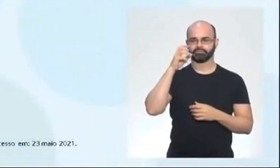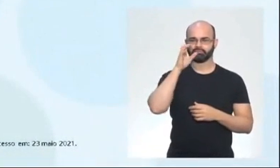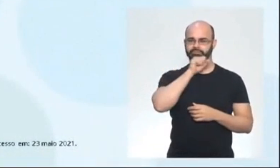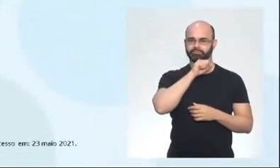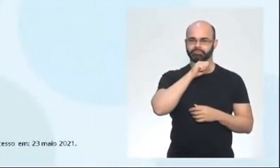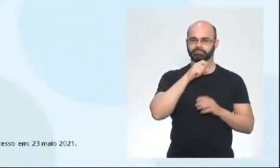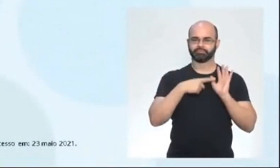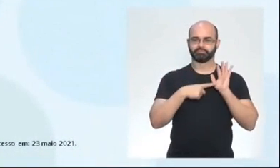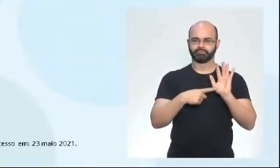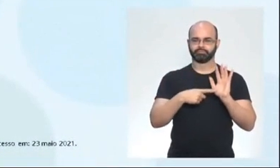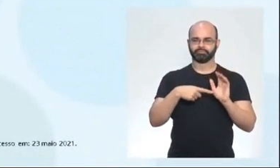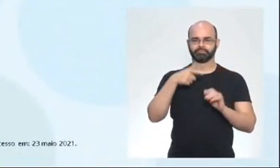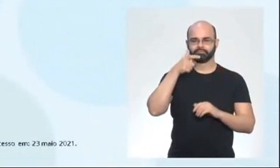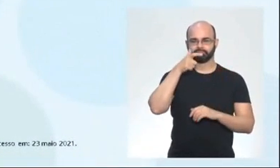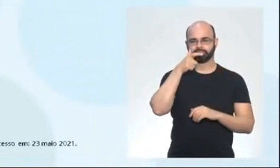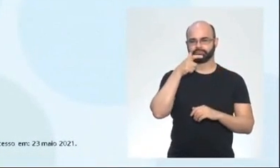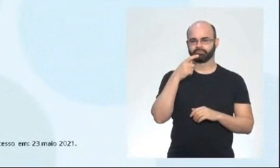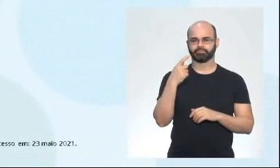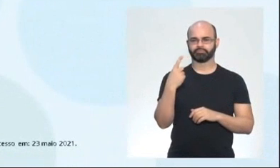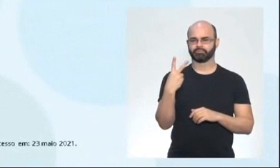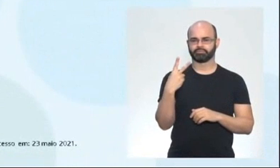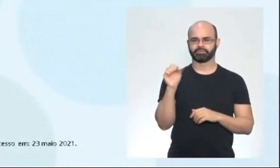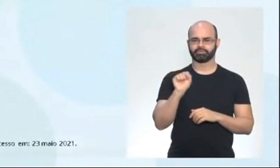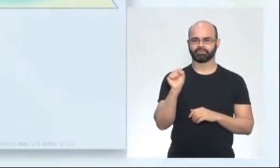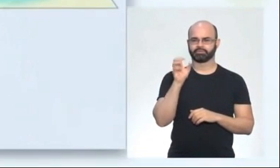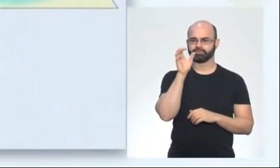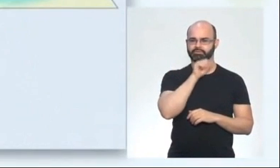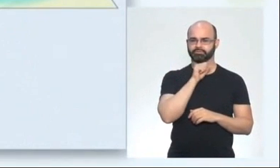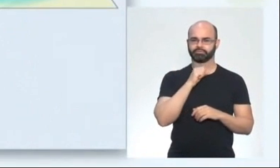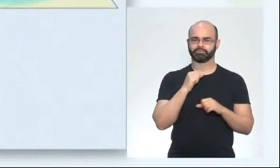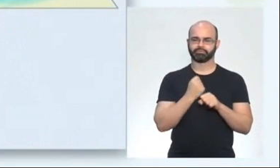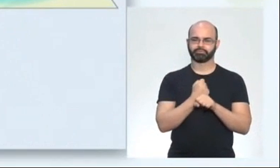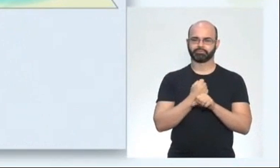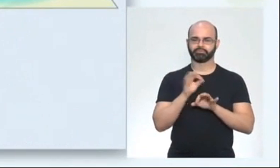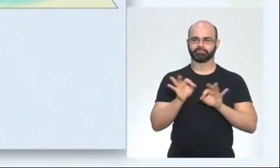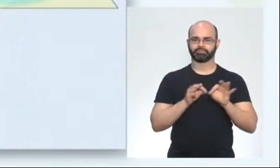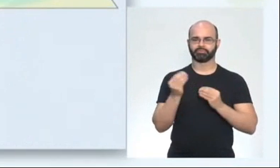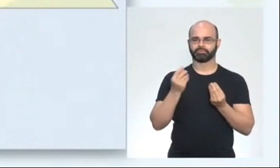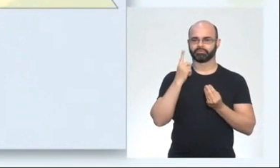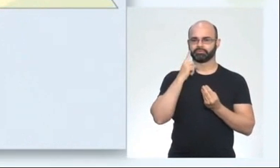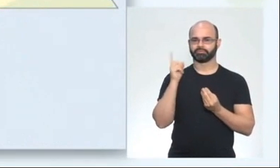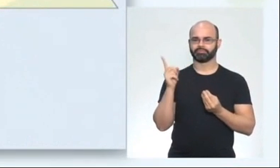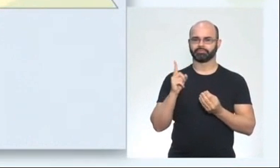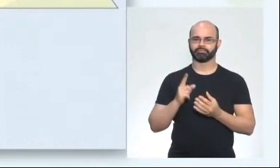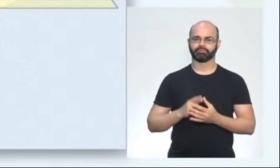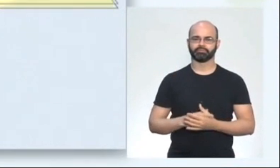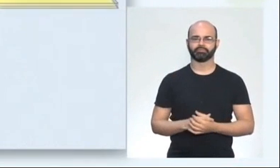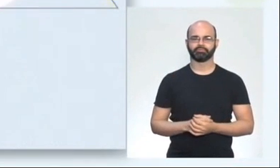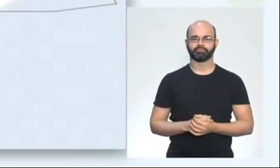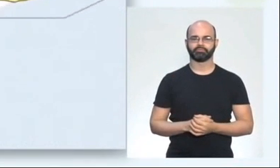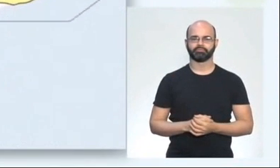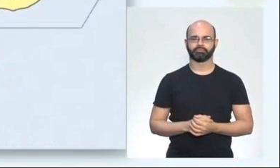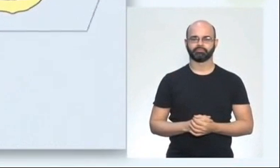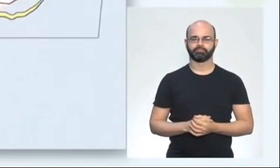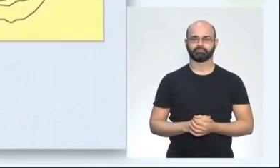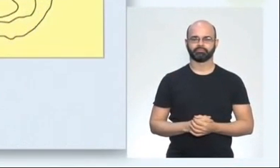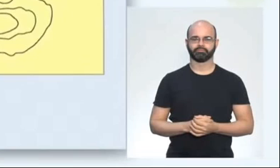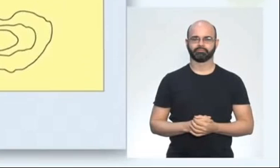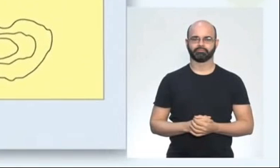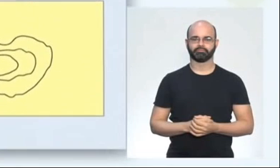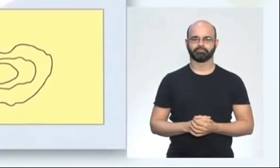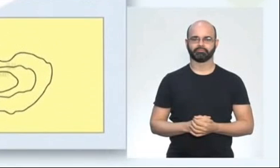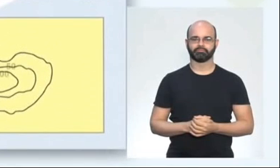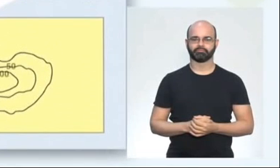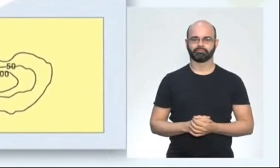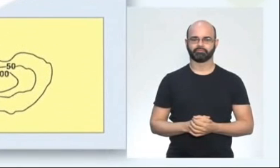ver. Pode colocar aí, que é um vídeo de 12 segundos, mostrando aí a construção do perfil, tá certo? Então está aí mostrando, né,